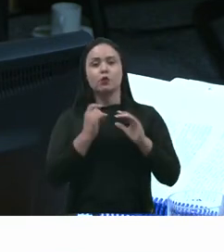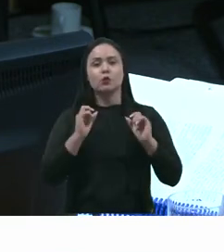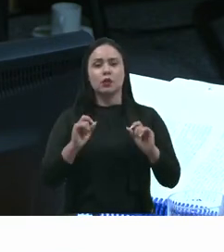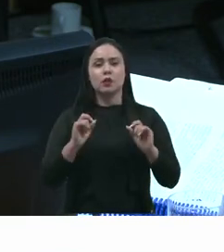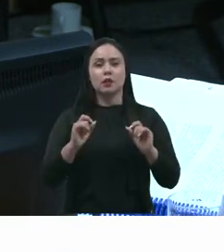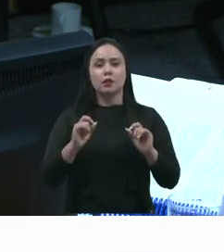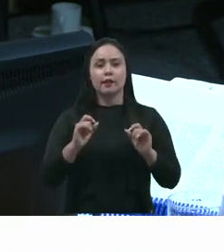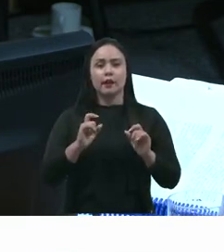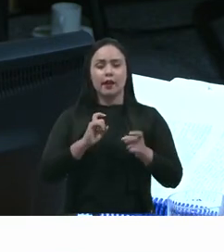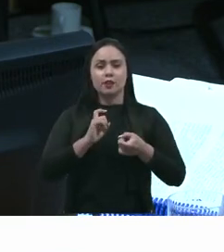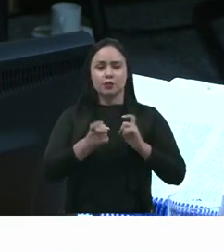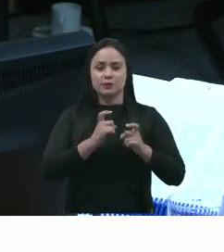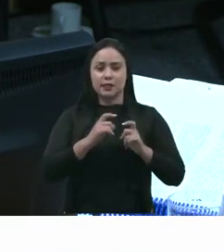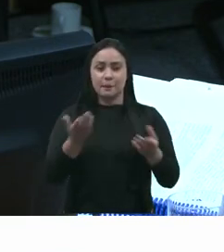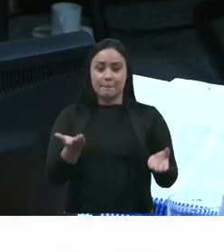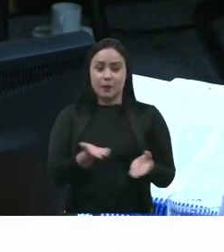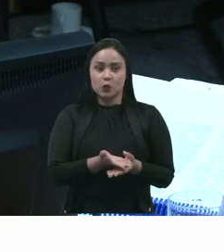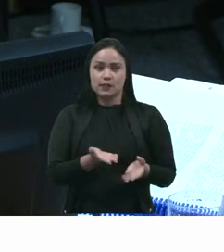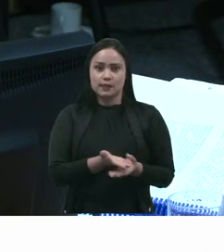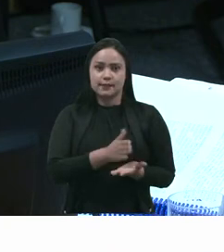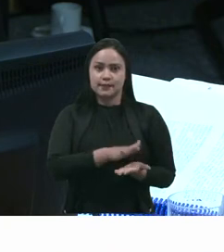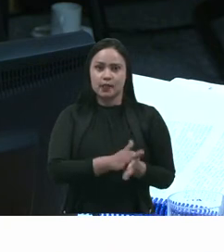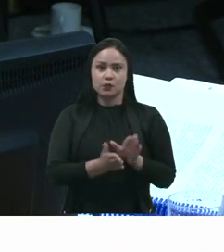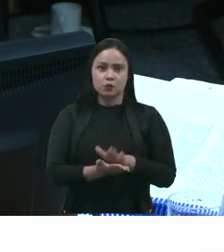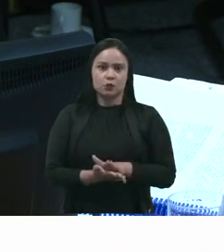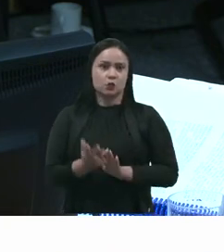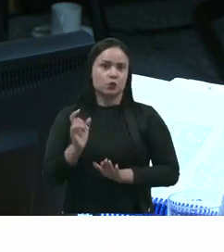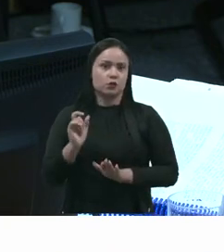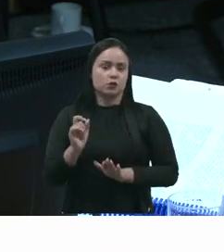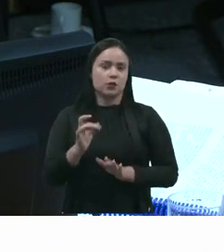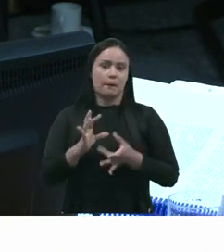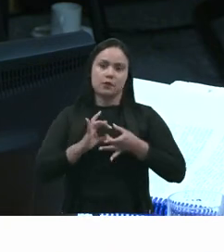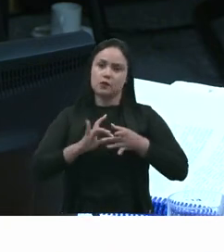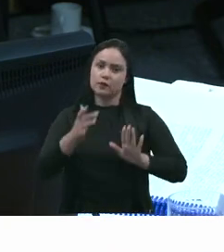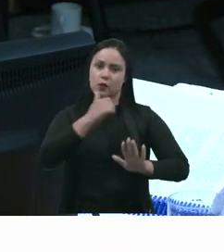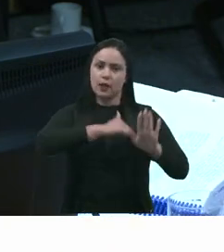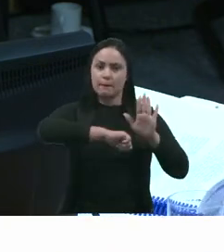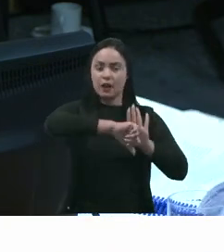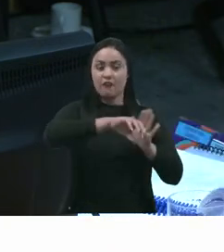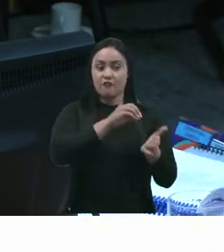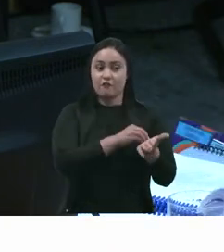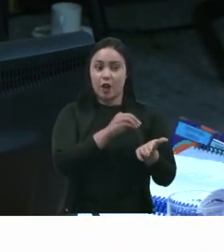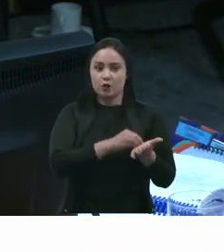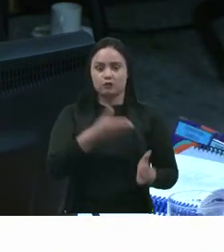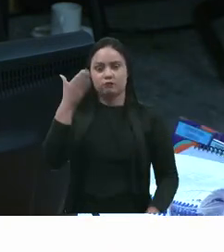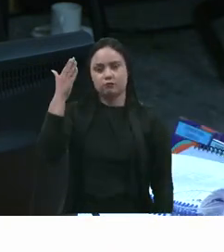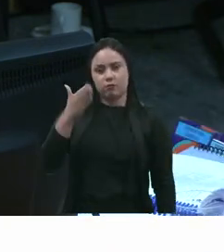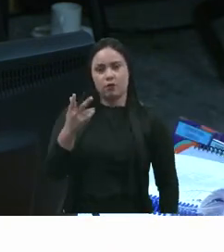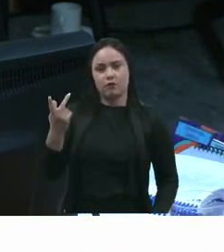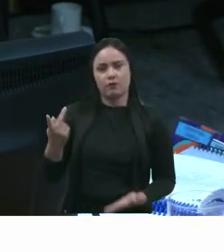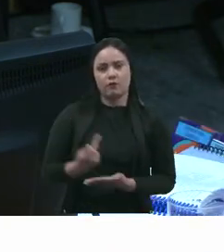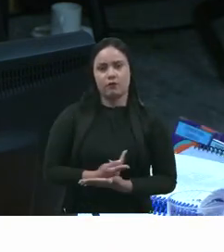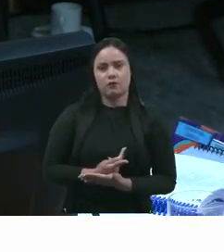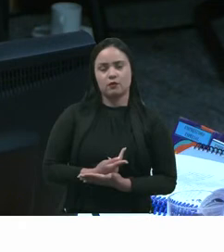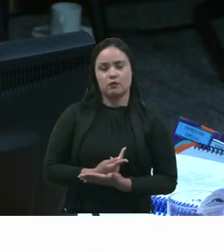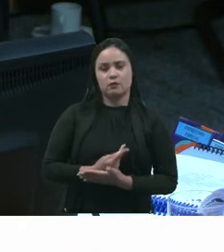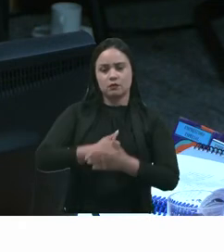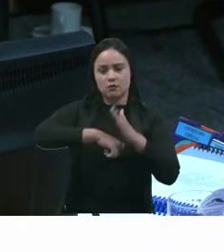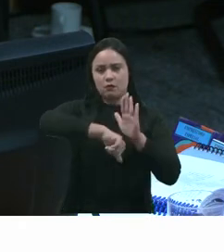do administrado processado, de forma que a absolvição criminal por falta de provas quanto à ocorrência da